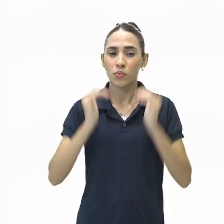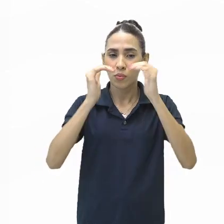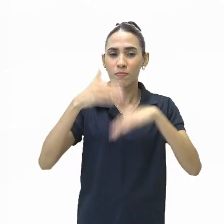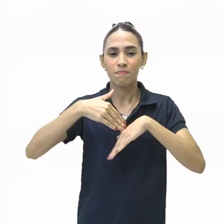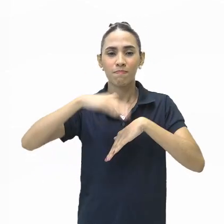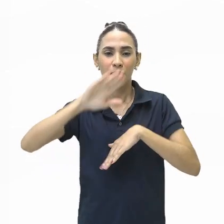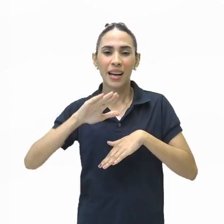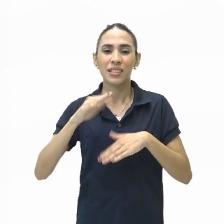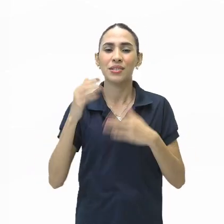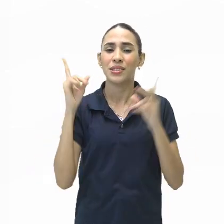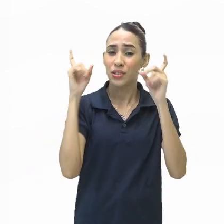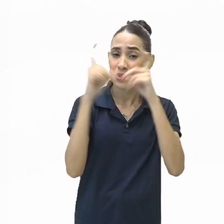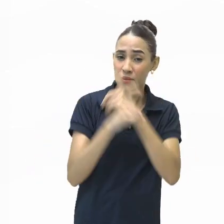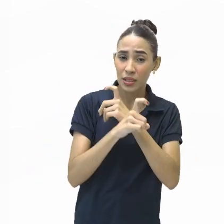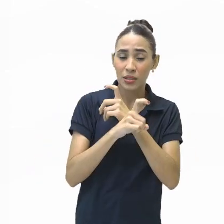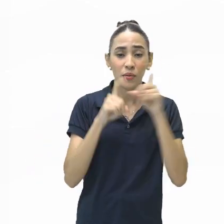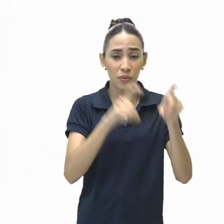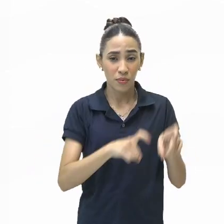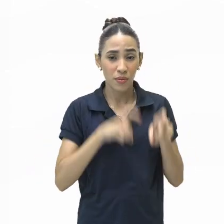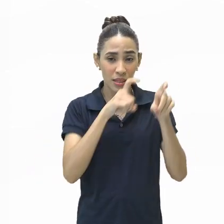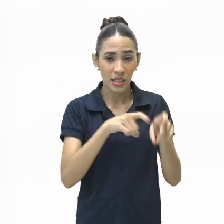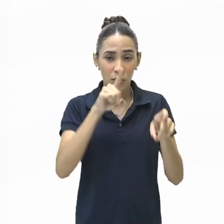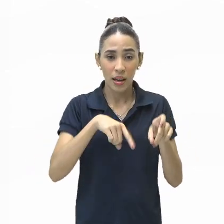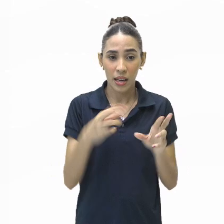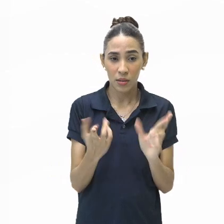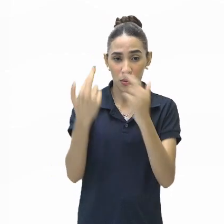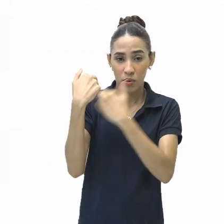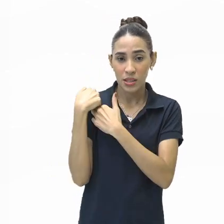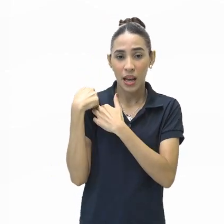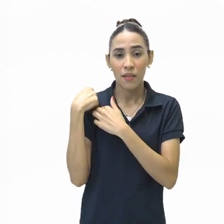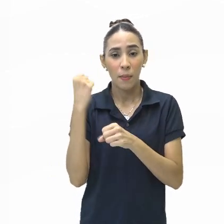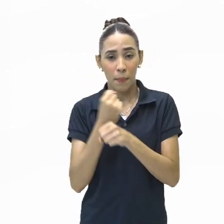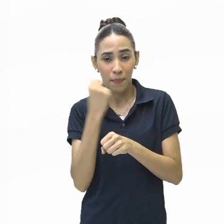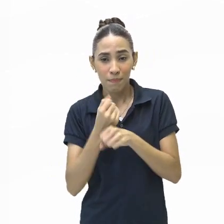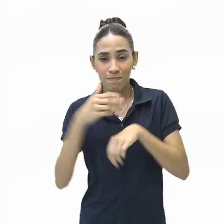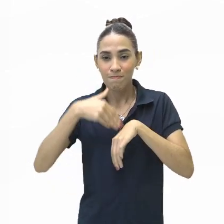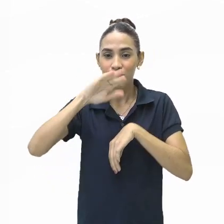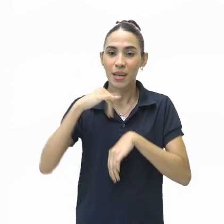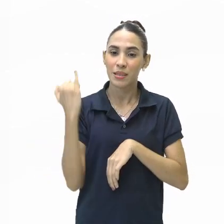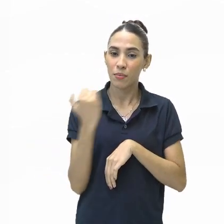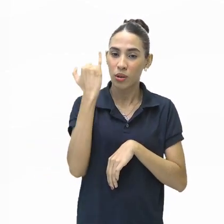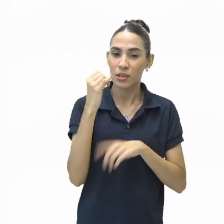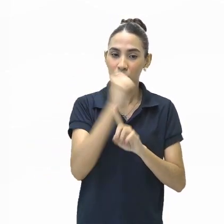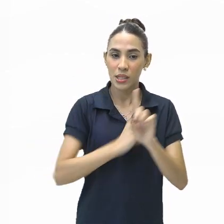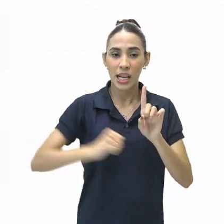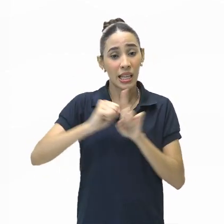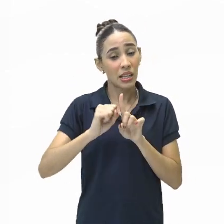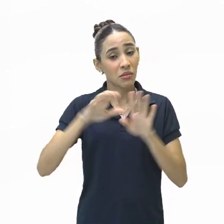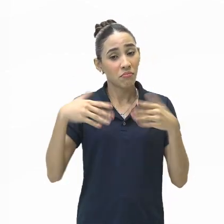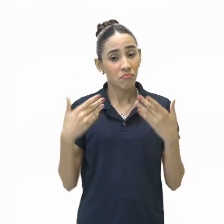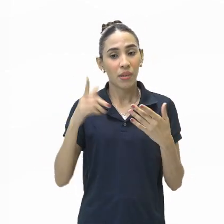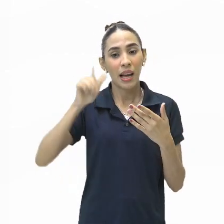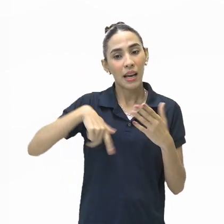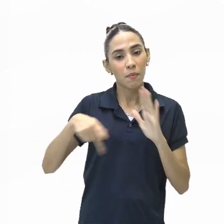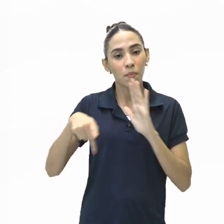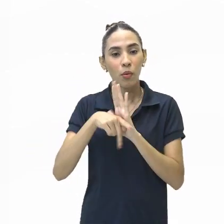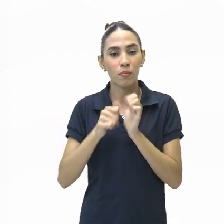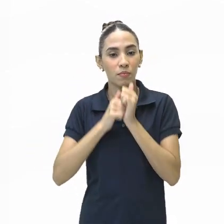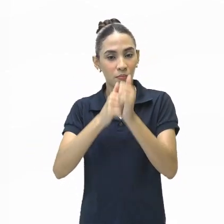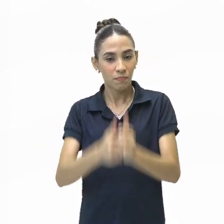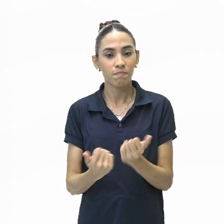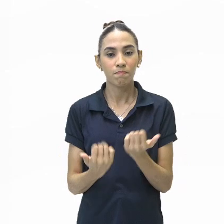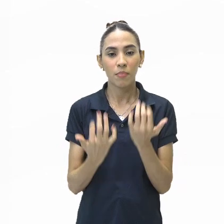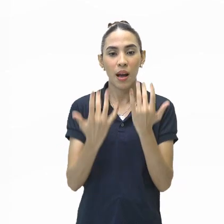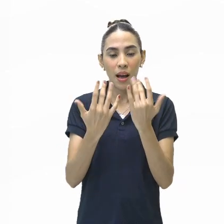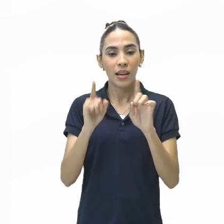mais restrita e fazendeiros são os responsáveis pela mão de obra mais valiosa da sociedade. Afinal, são eles que seguem plantando